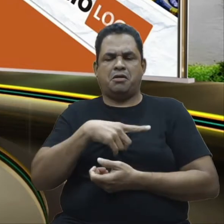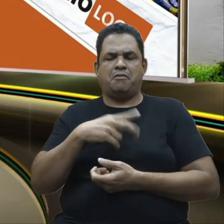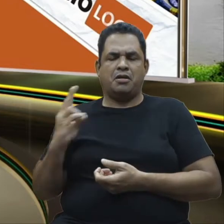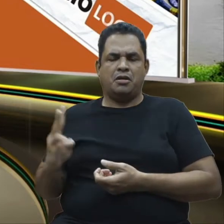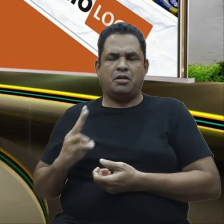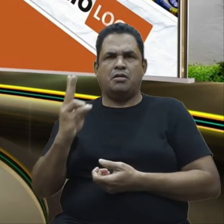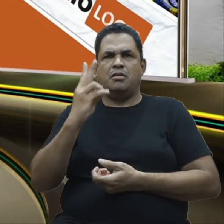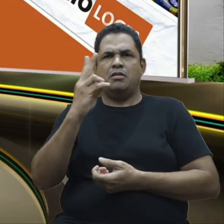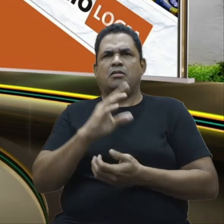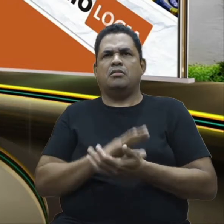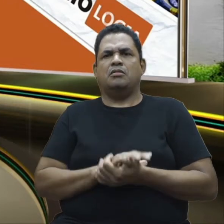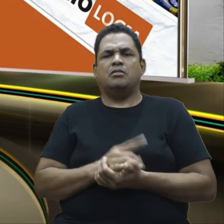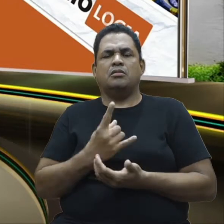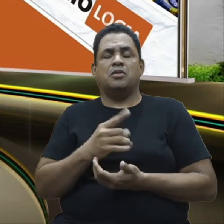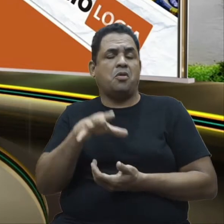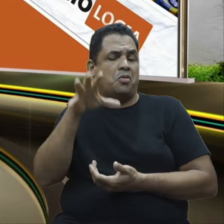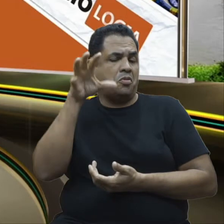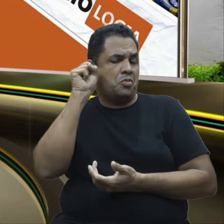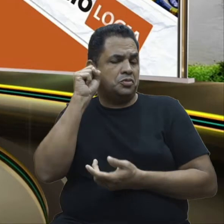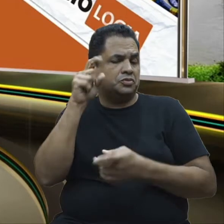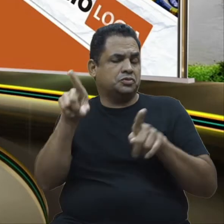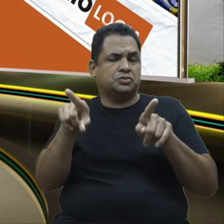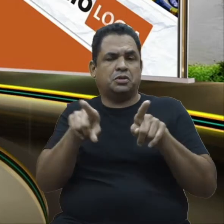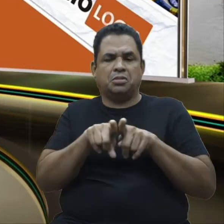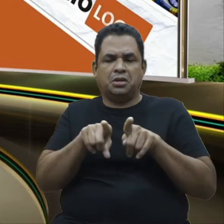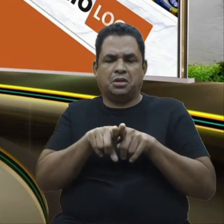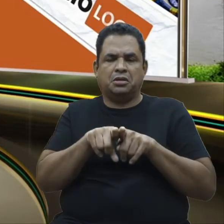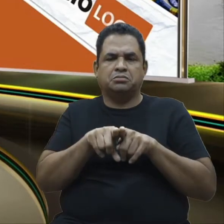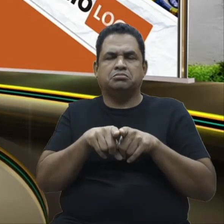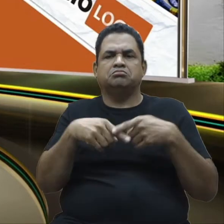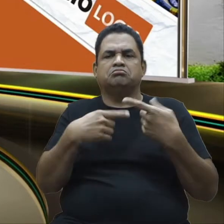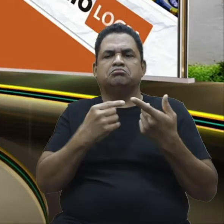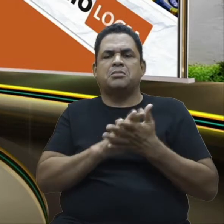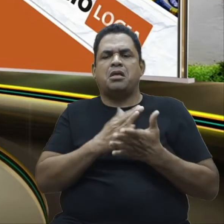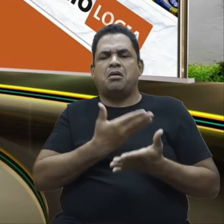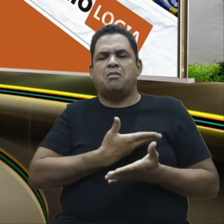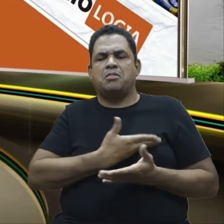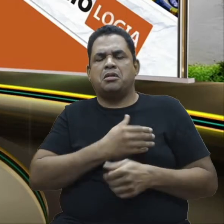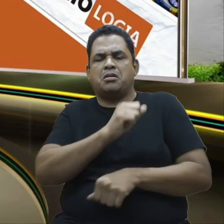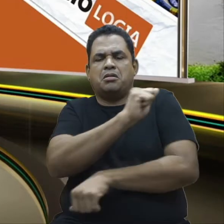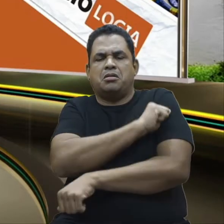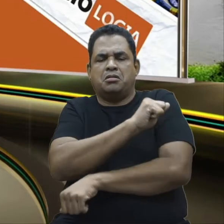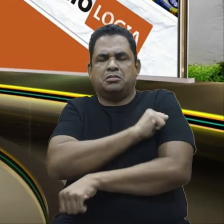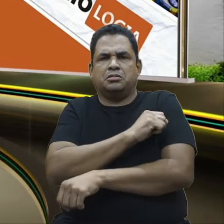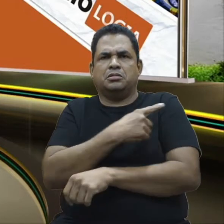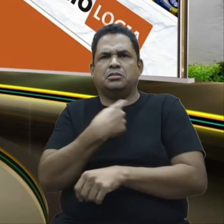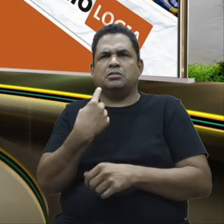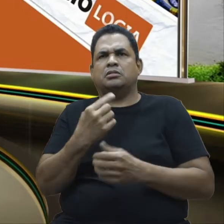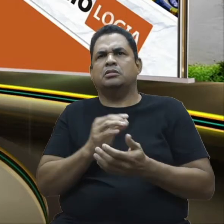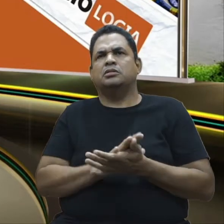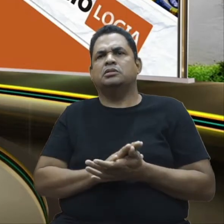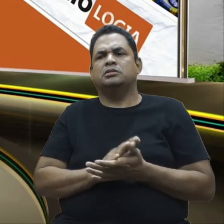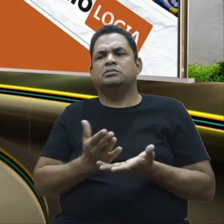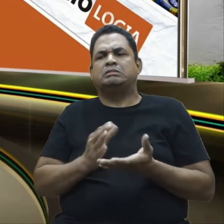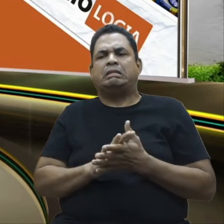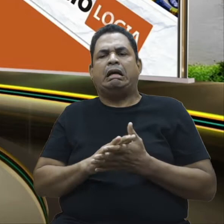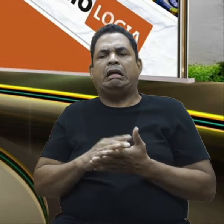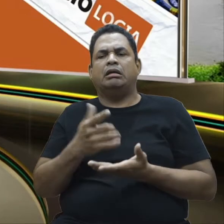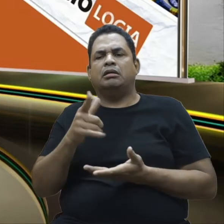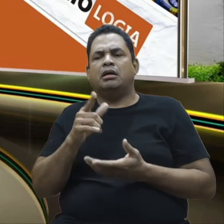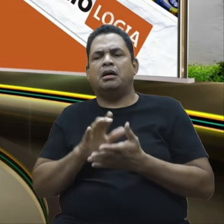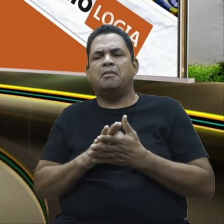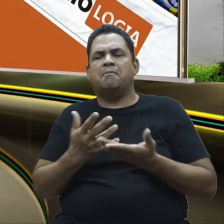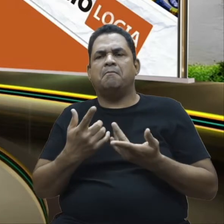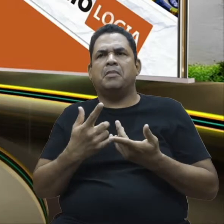também que eu ouço muito com amigos, alunos, pessoas que a gente conhece, é se desvalorizar porque mora na